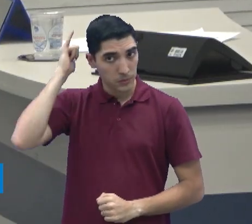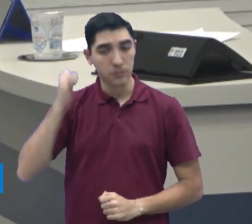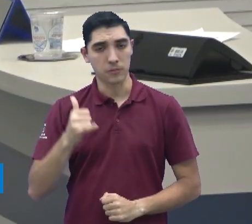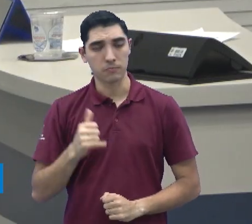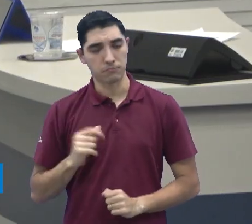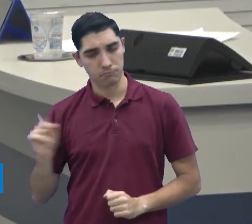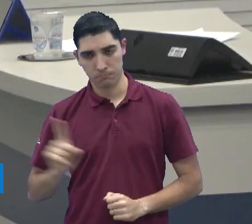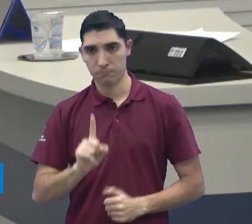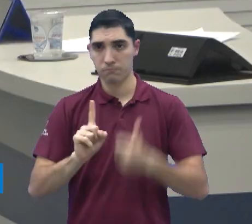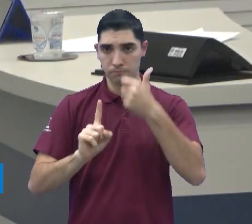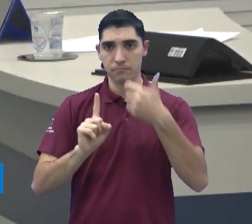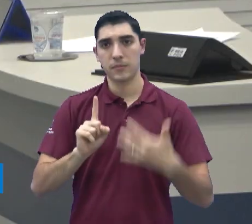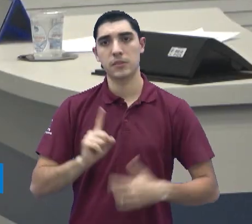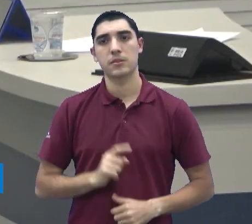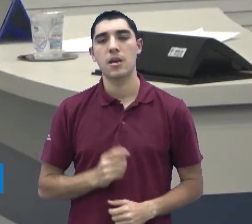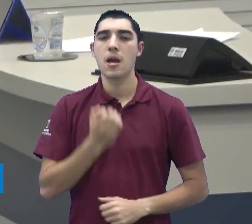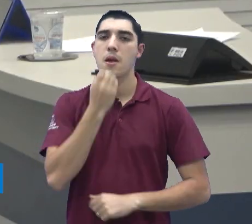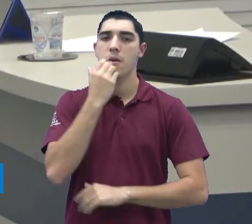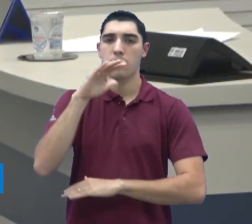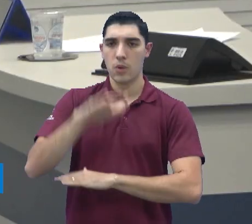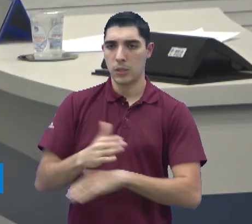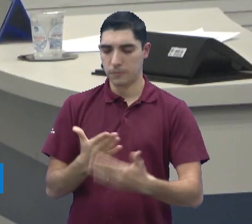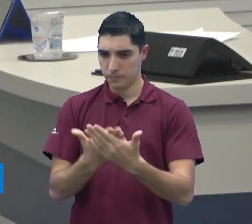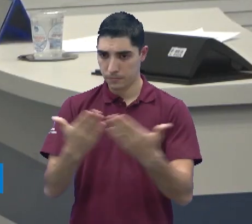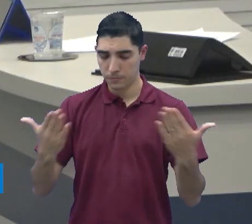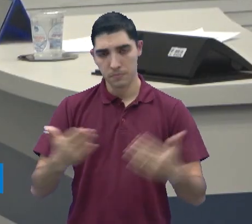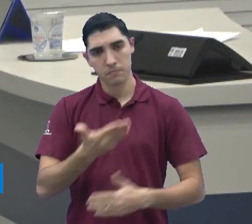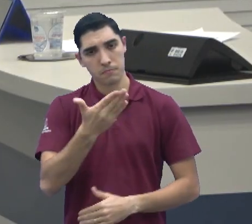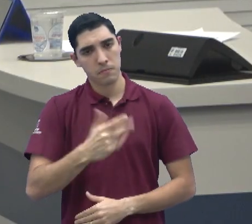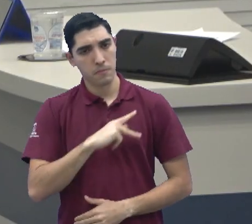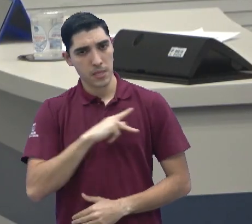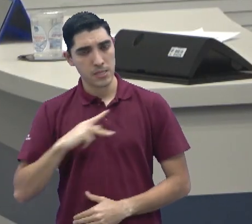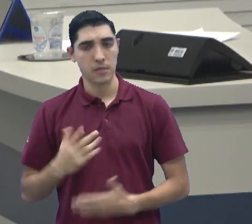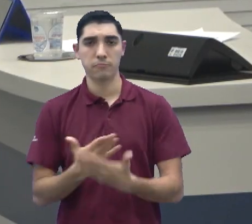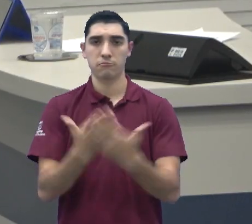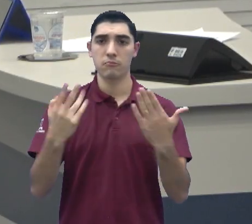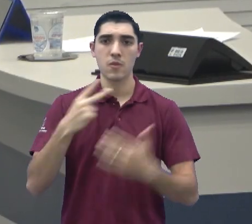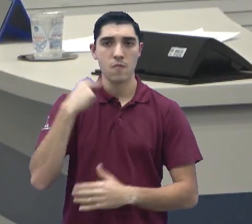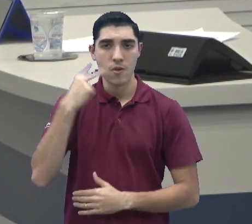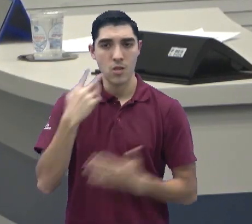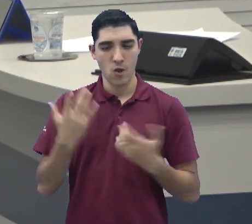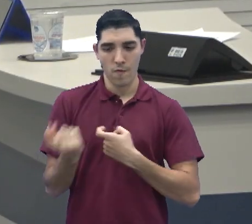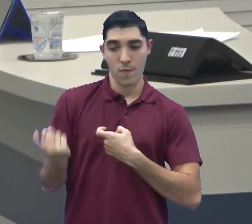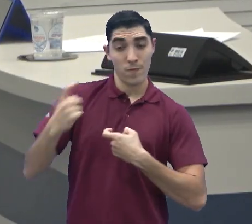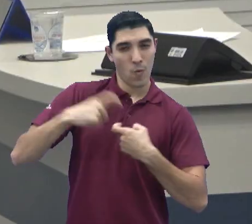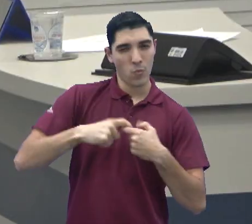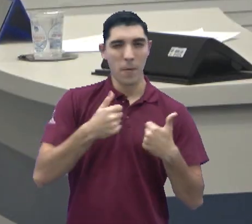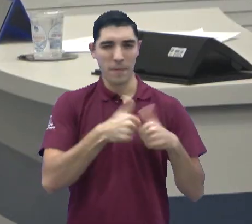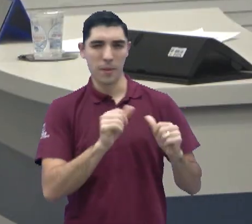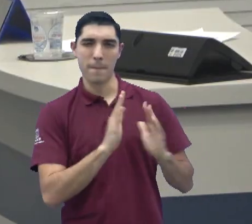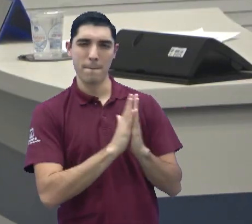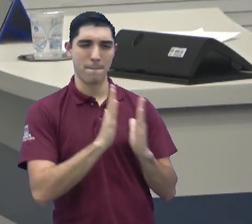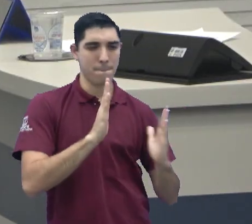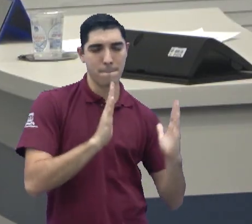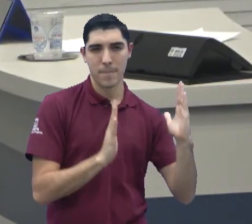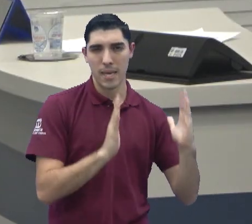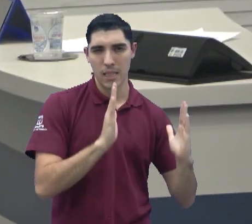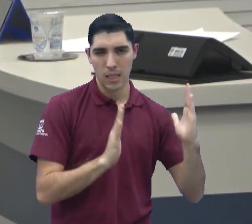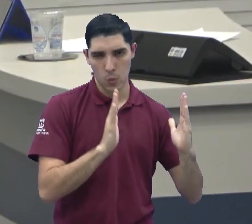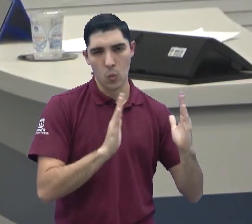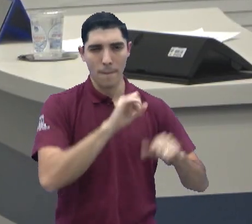a todos, boa tarde, presidente, demais vereadores. Estamos retornando aí do recesso, né? Presidente, registrar a presença